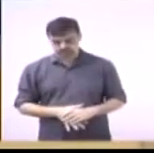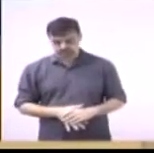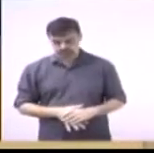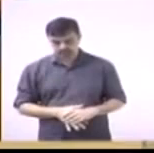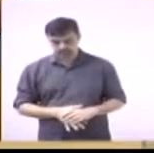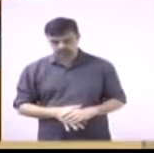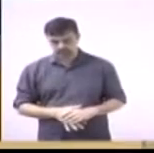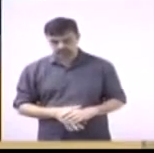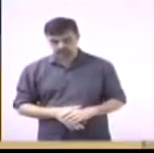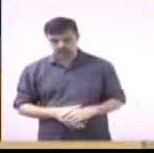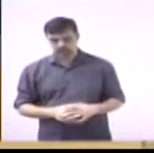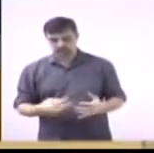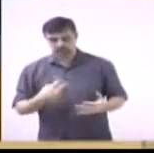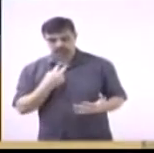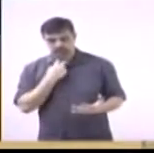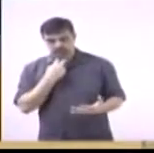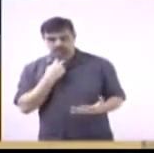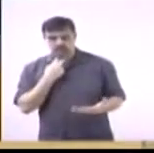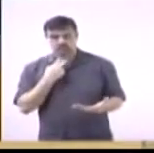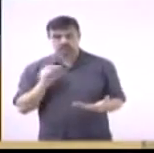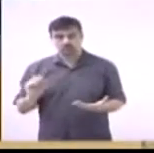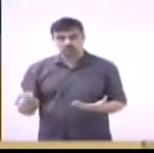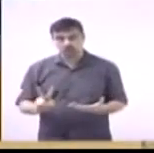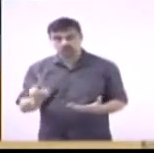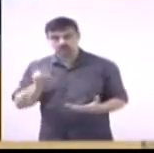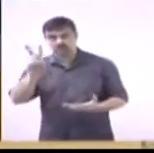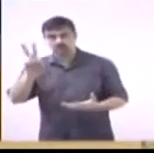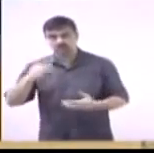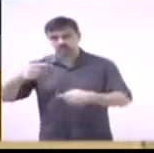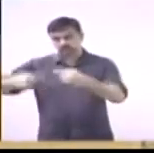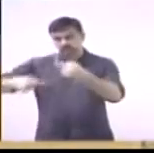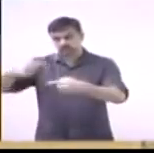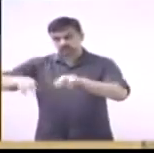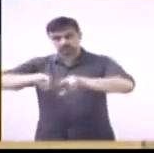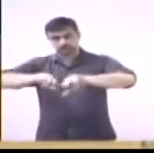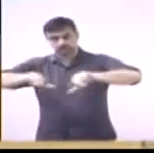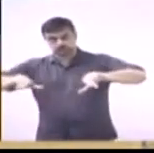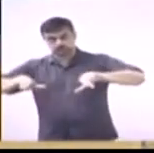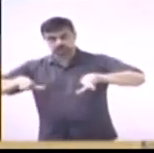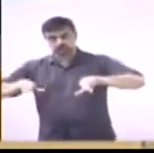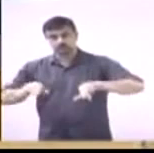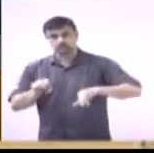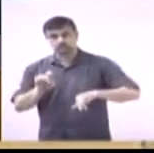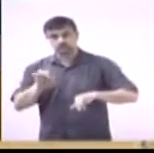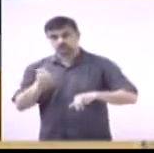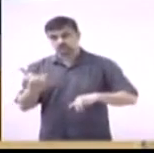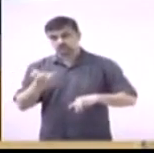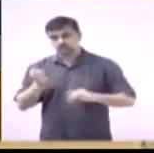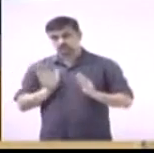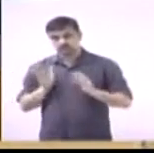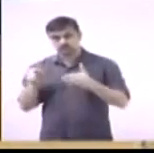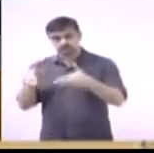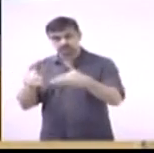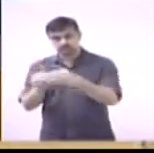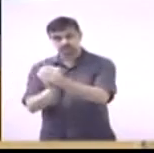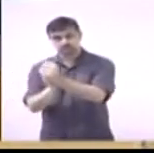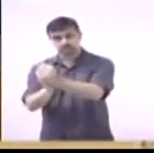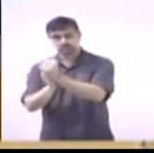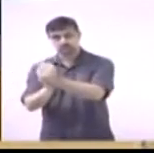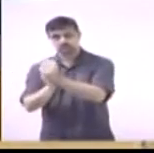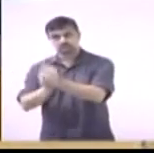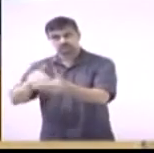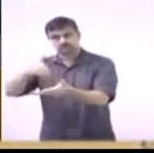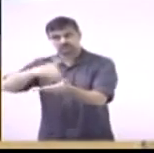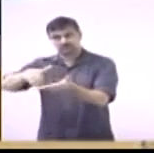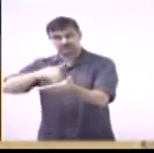Eu não vou entrar no mérito de outras discussões, vou apenas parabenizar a secretária